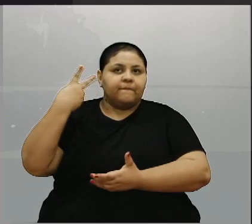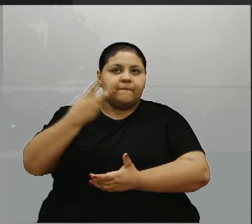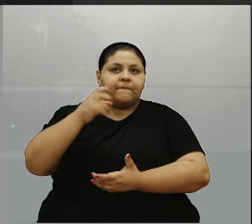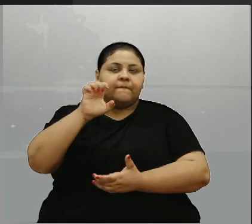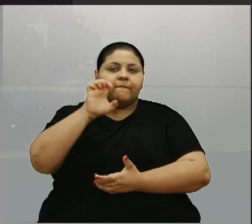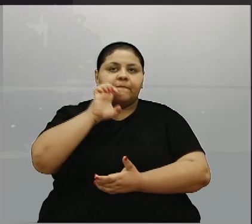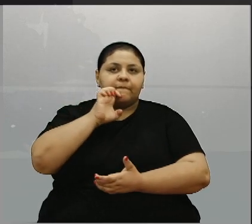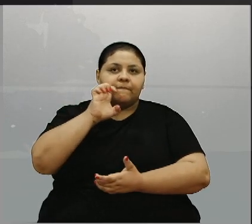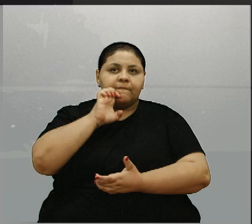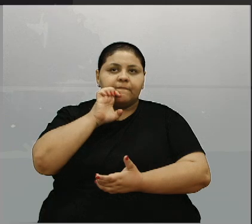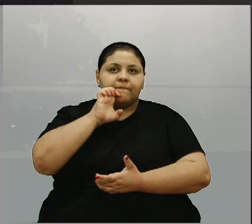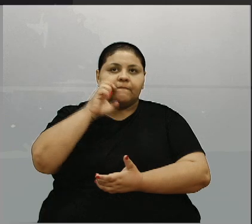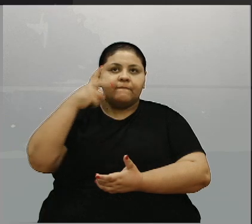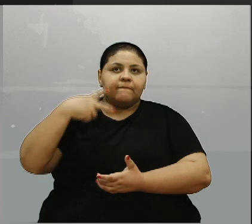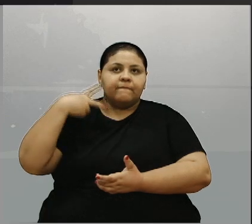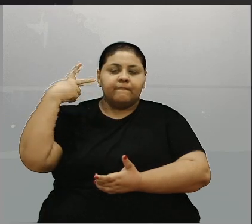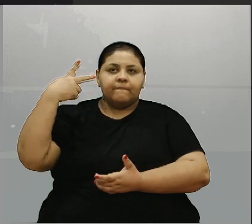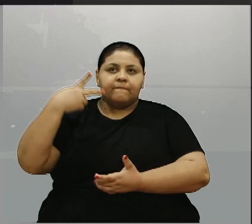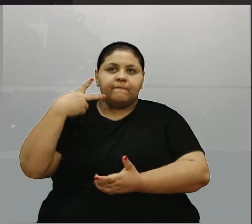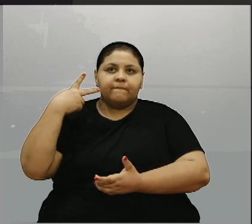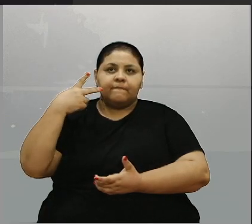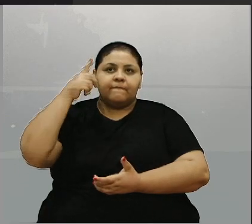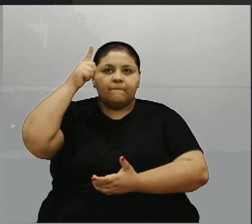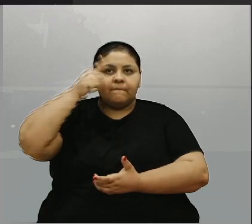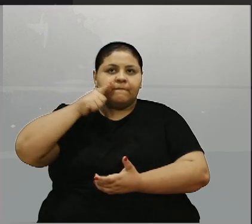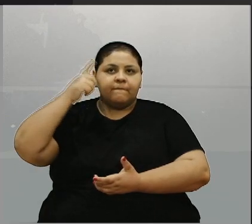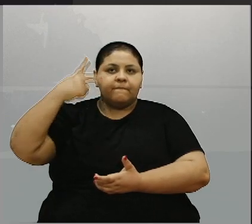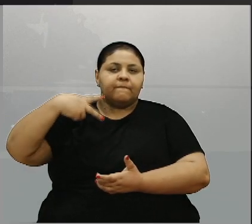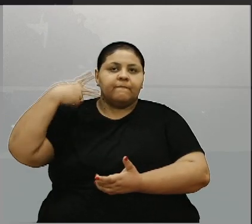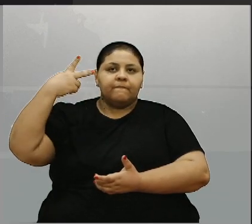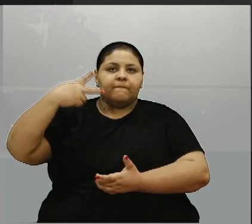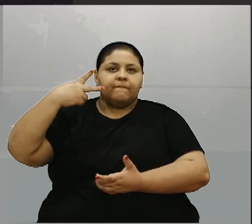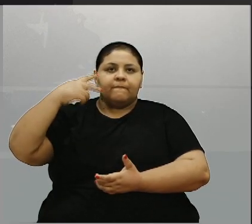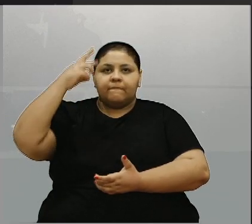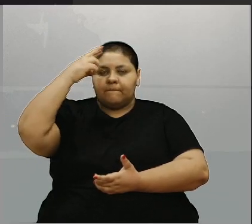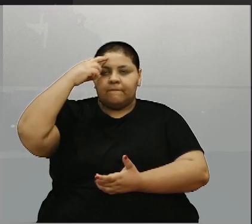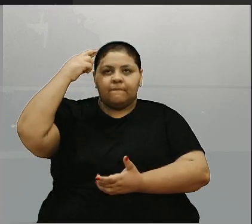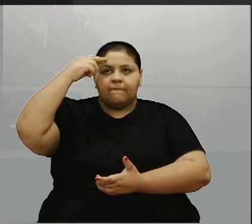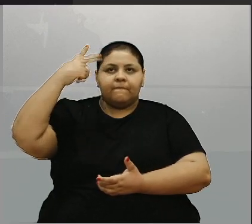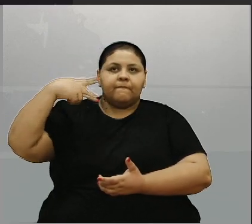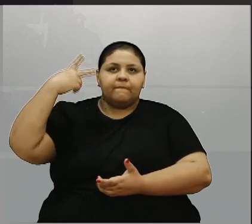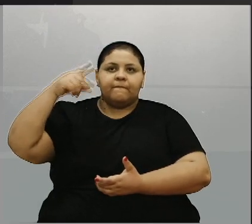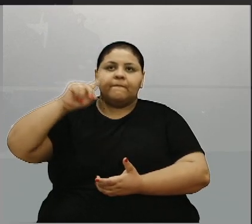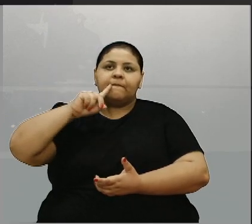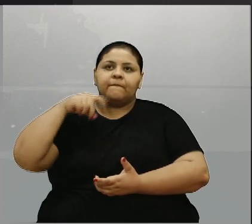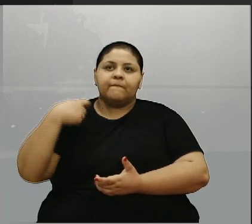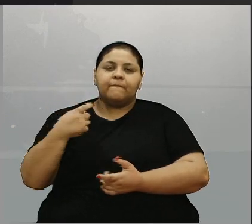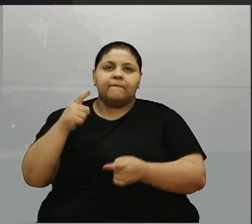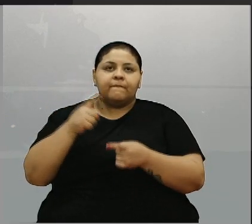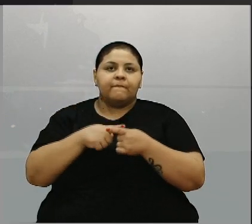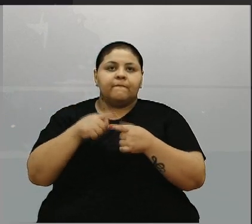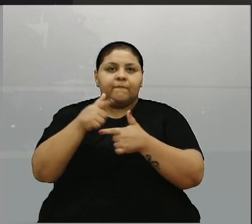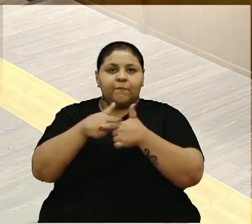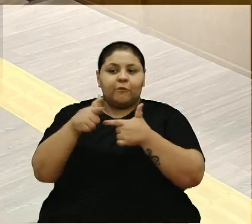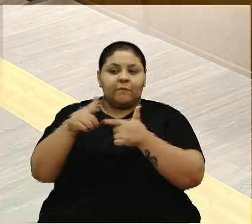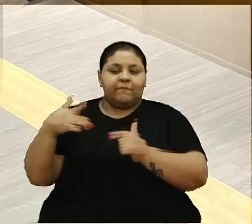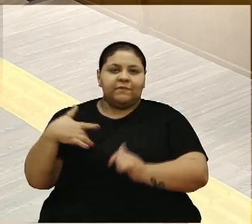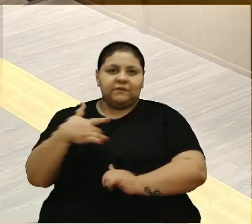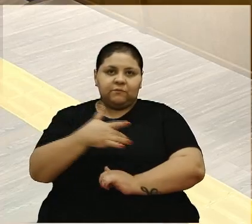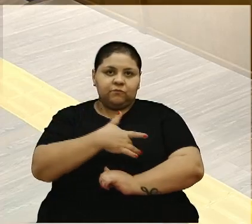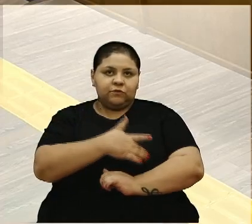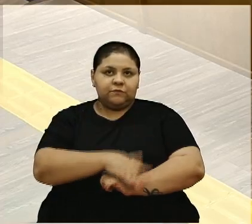Balardim, vereador Lucas Carenhato, vereador Rafael Bueno, vereadora Gladys Frisso, por motivo de saúde.